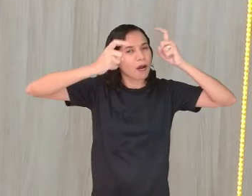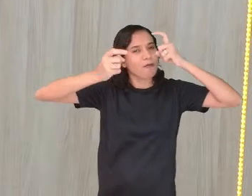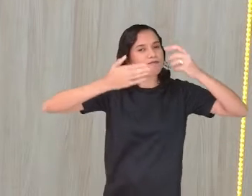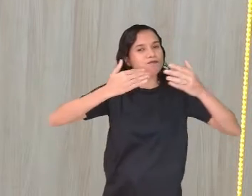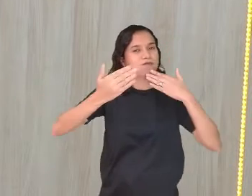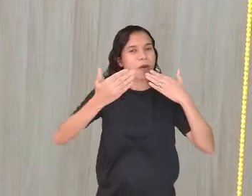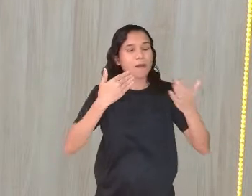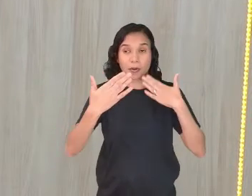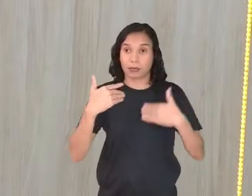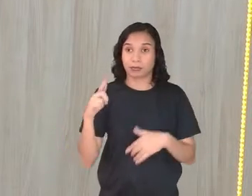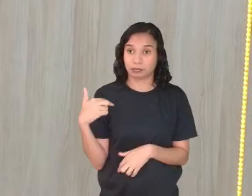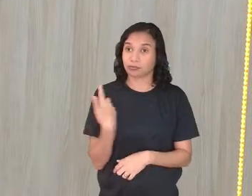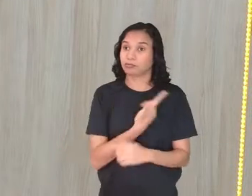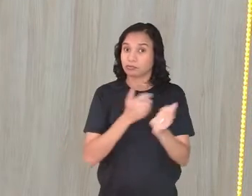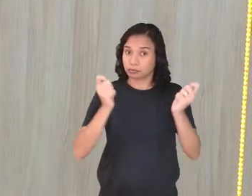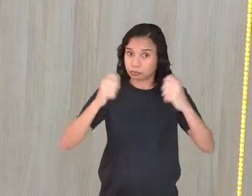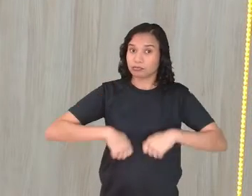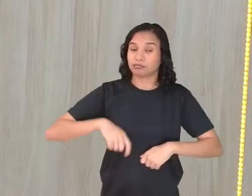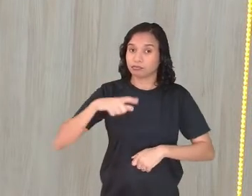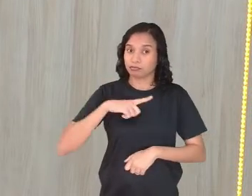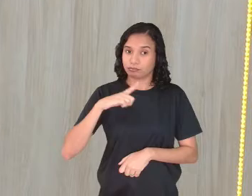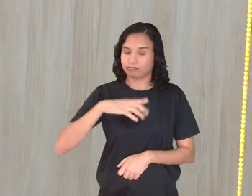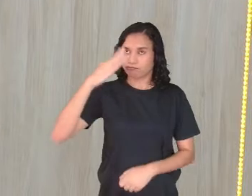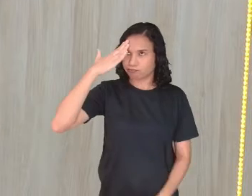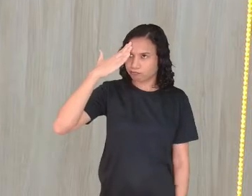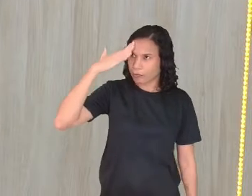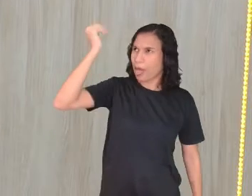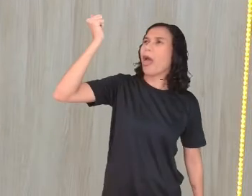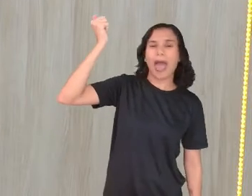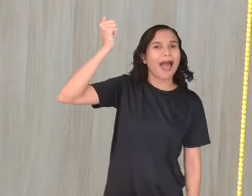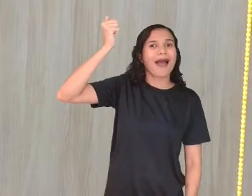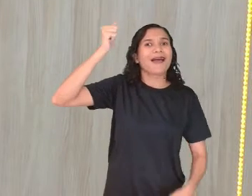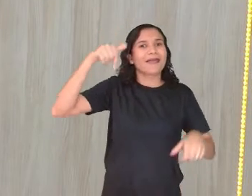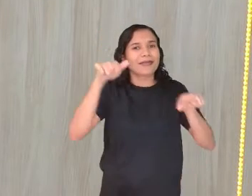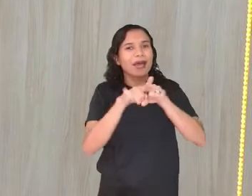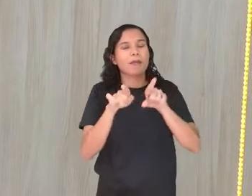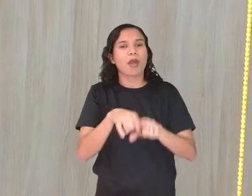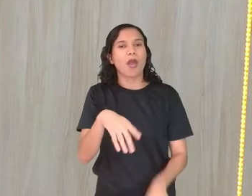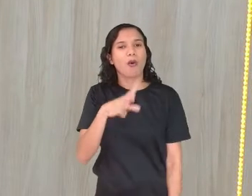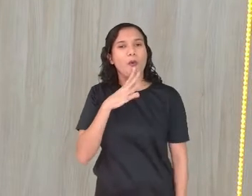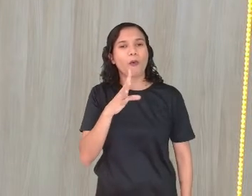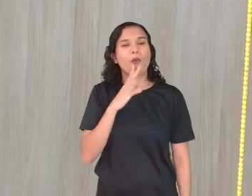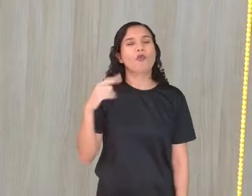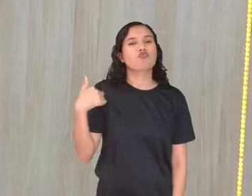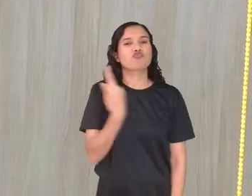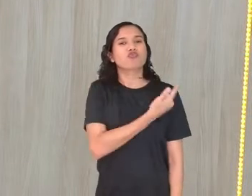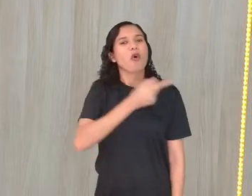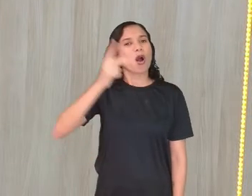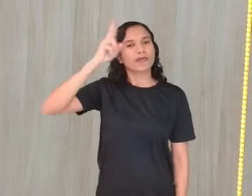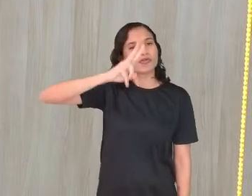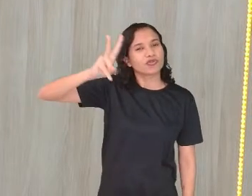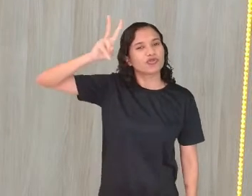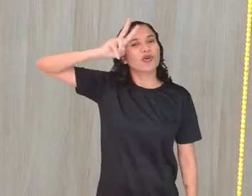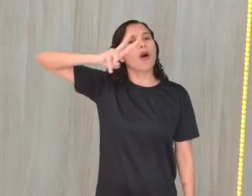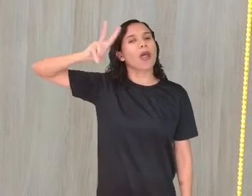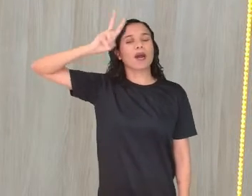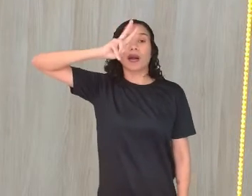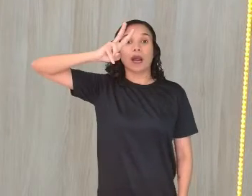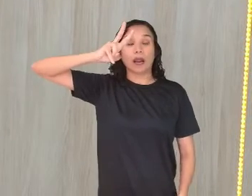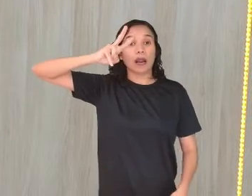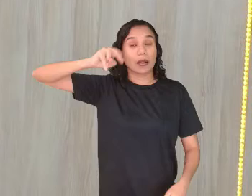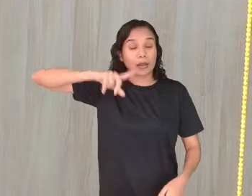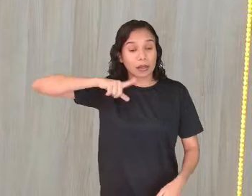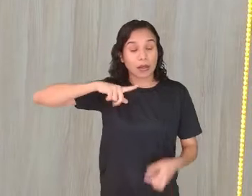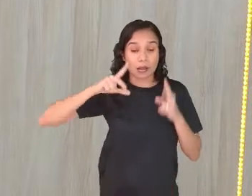dialogar aqui, para que a gente possa ficar mais sabido, para que a gente possa conhecer a nossa história, para a gente poder